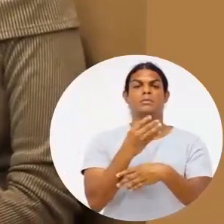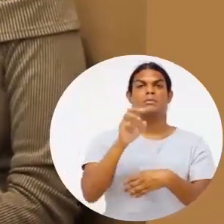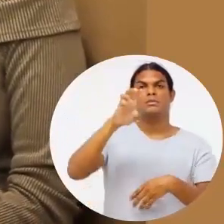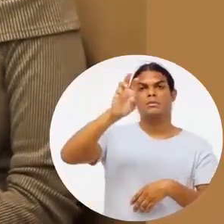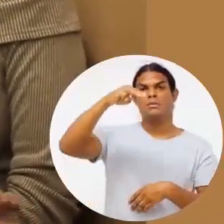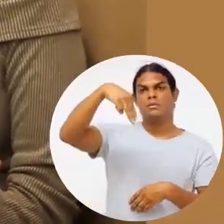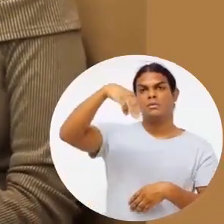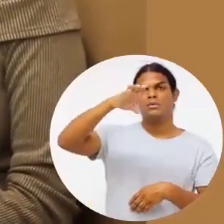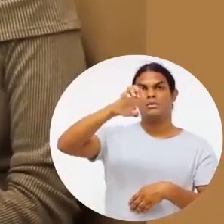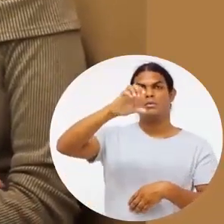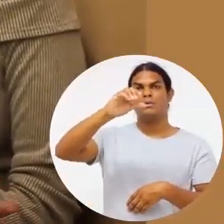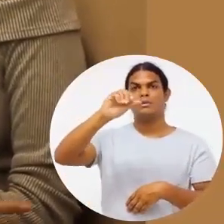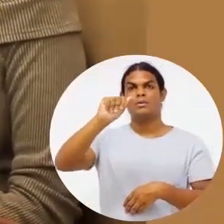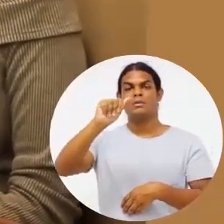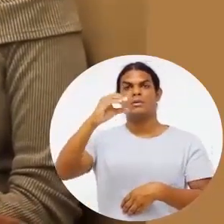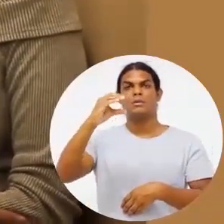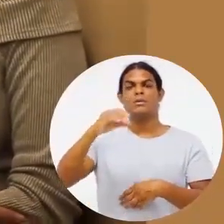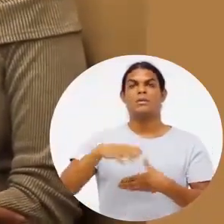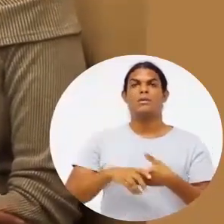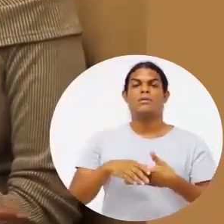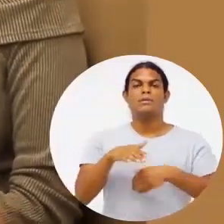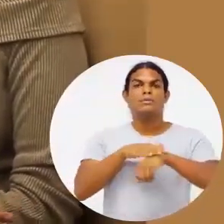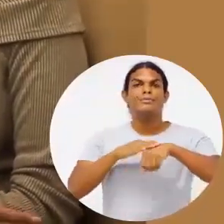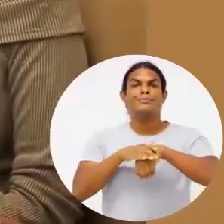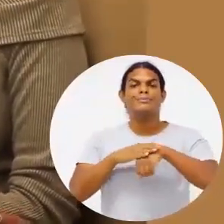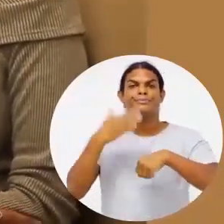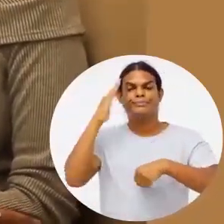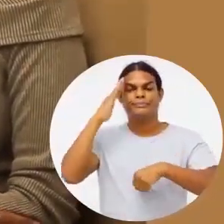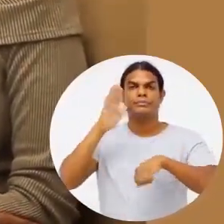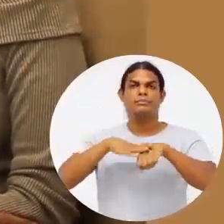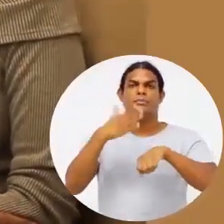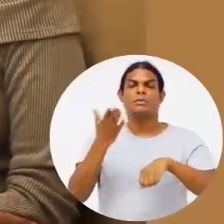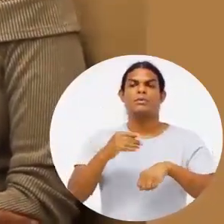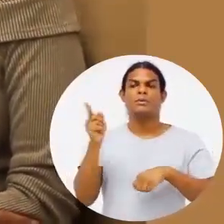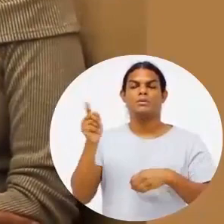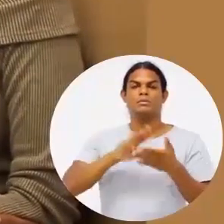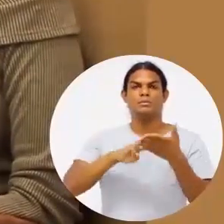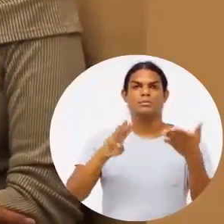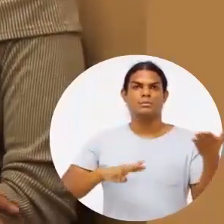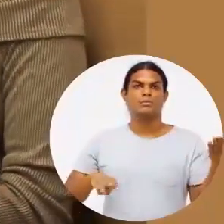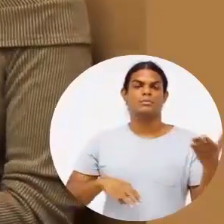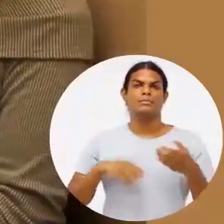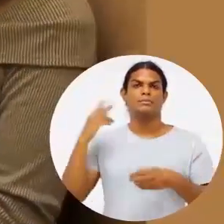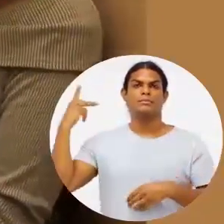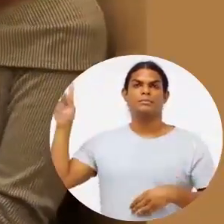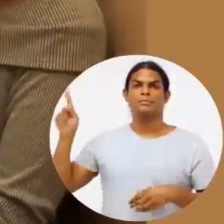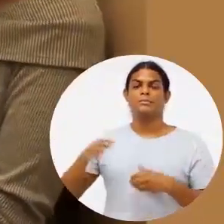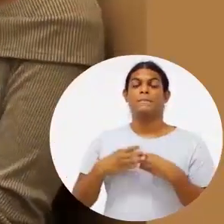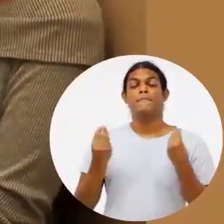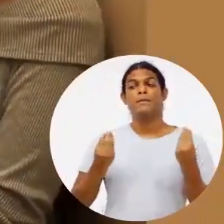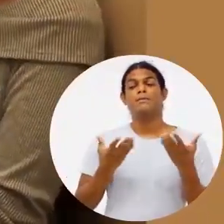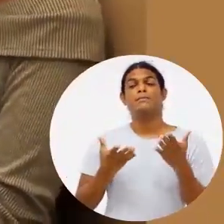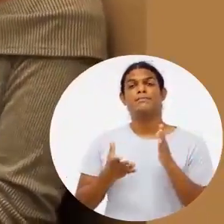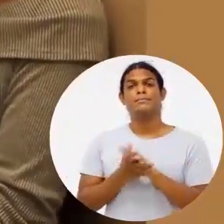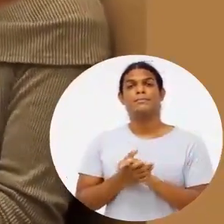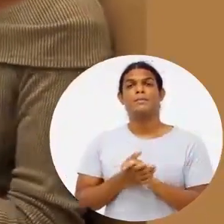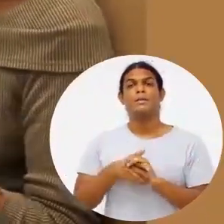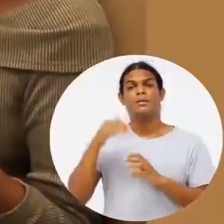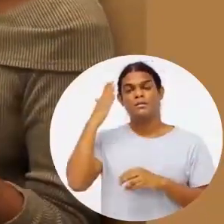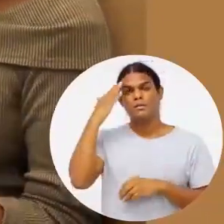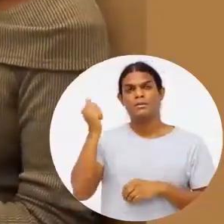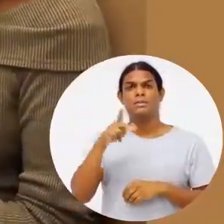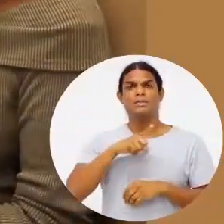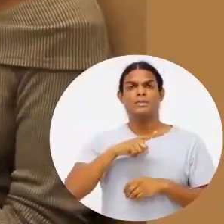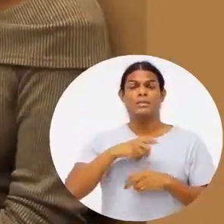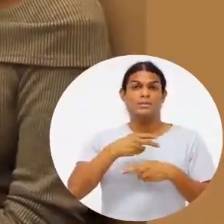ter uma conversa para entender melhor essa aplicação e a utilização dessa metodologia. Bem, Vilma, a gente sabe que existem vários